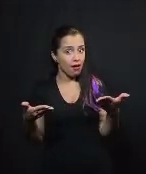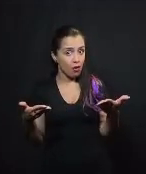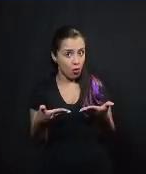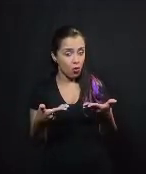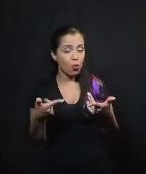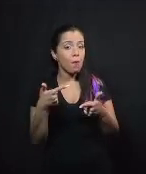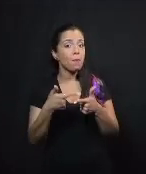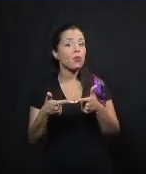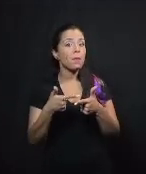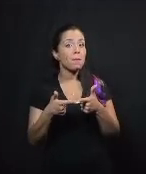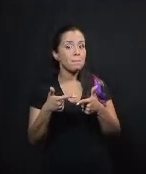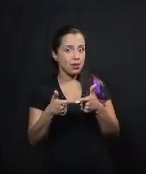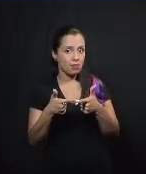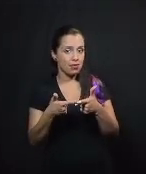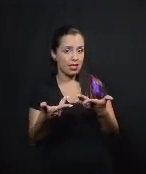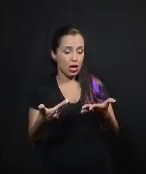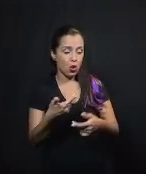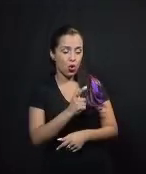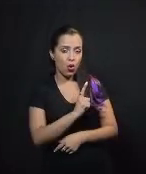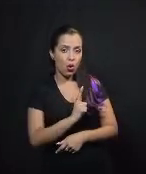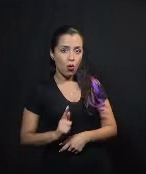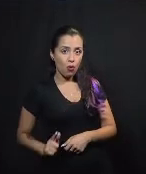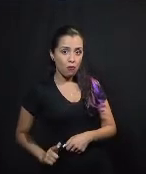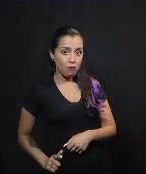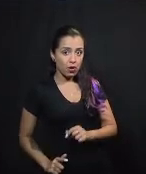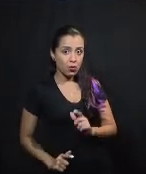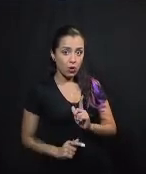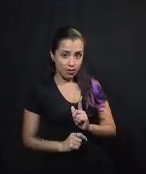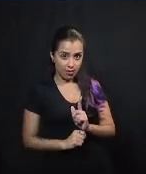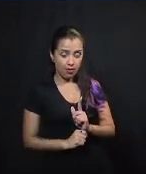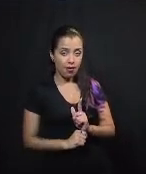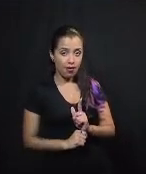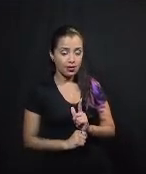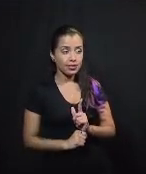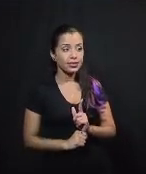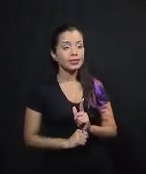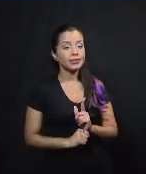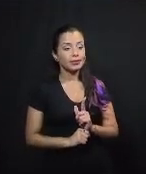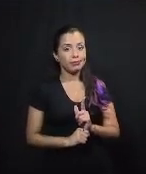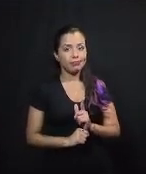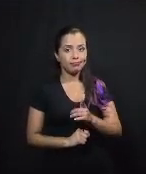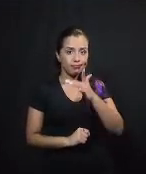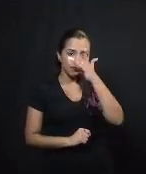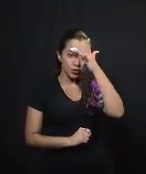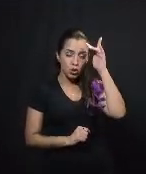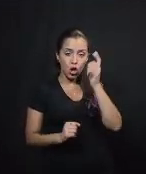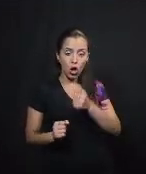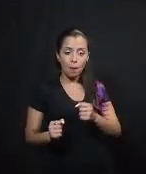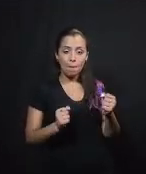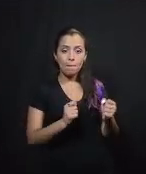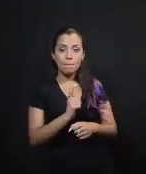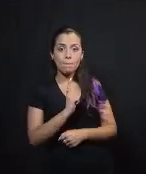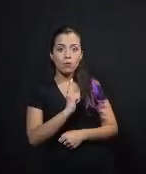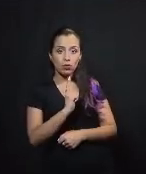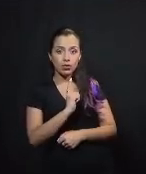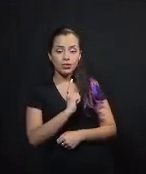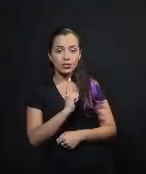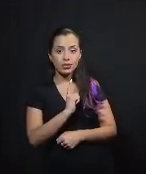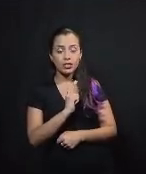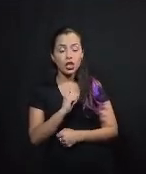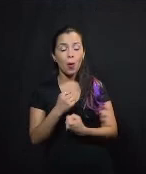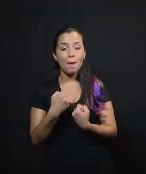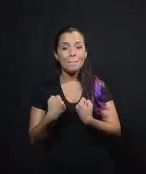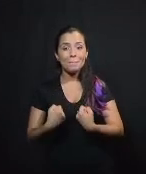que esses governos têm, com problemas que essas figuras têm, eles têm um peso muito grande